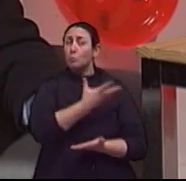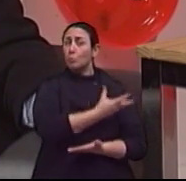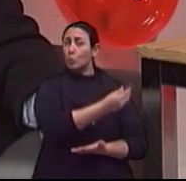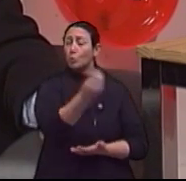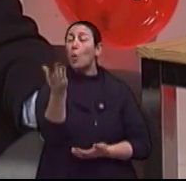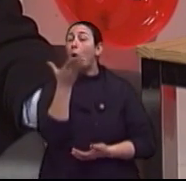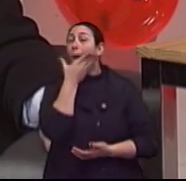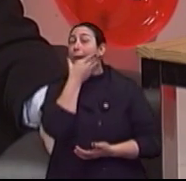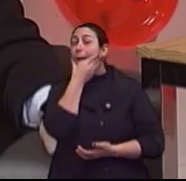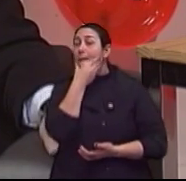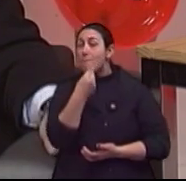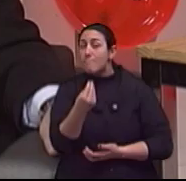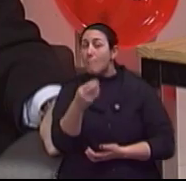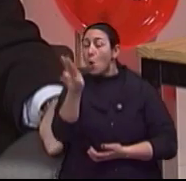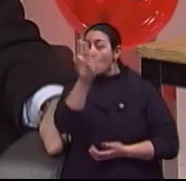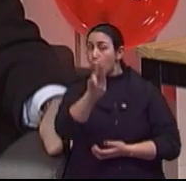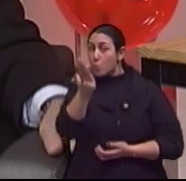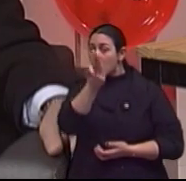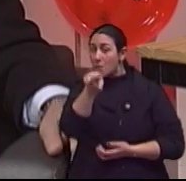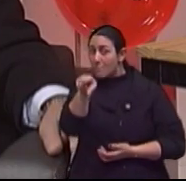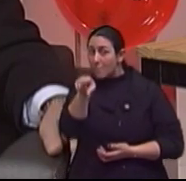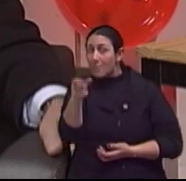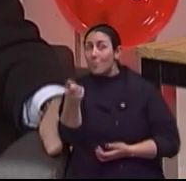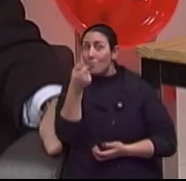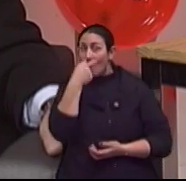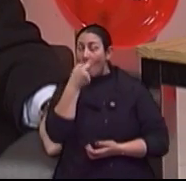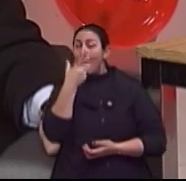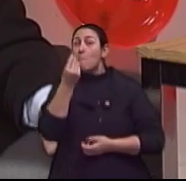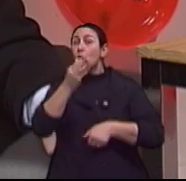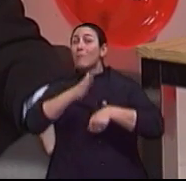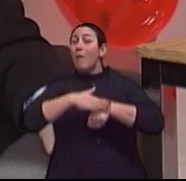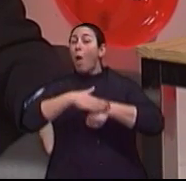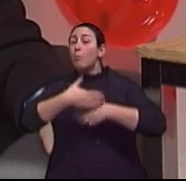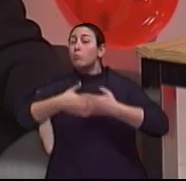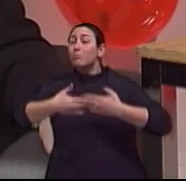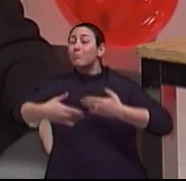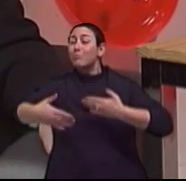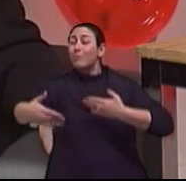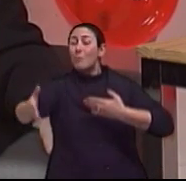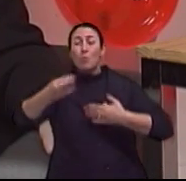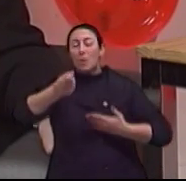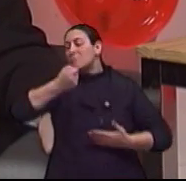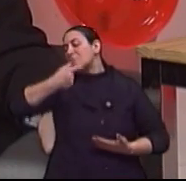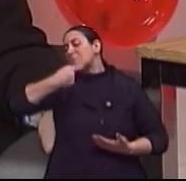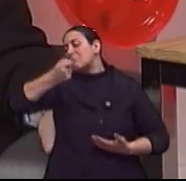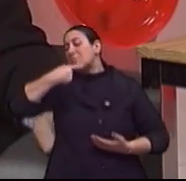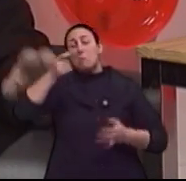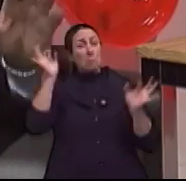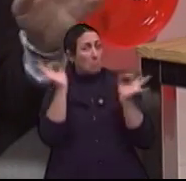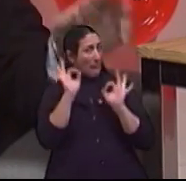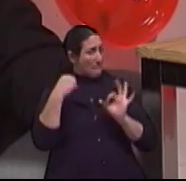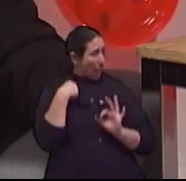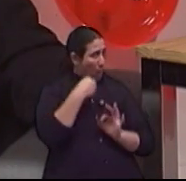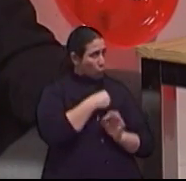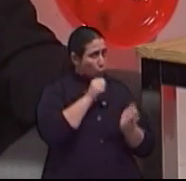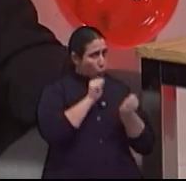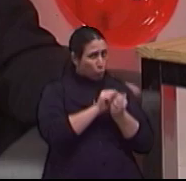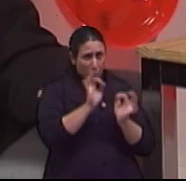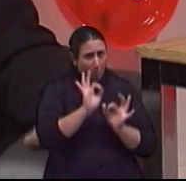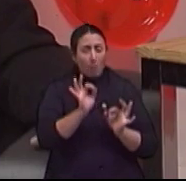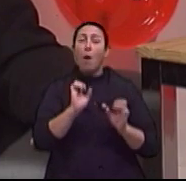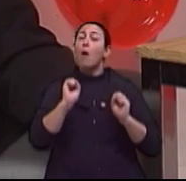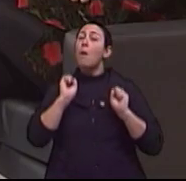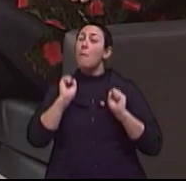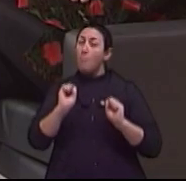homens que usam essa droga por tempo muito longo pode e desencadear uma